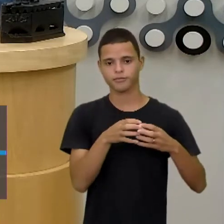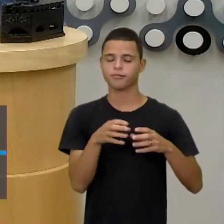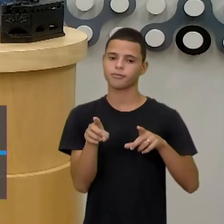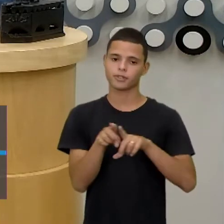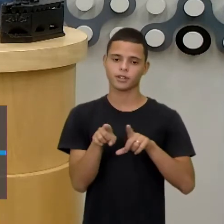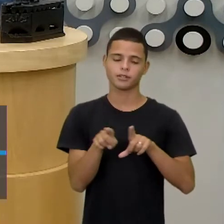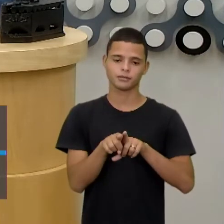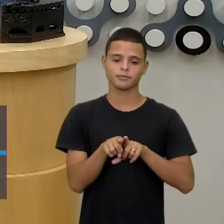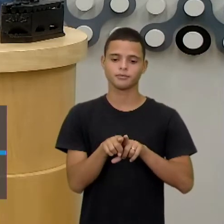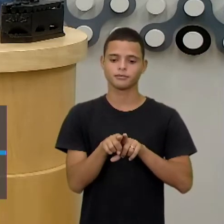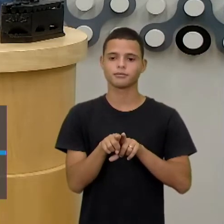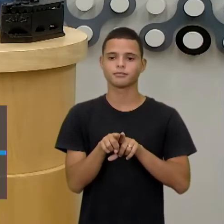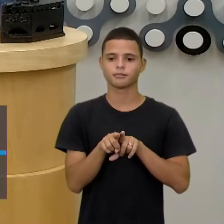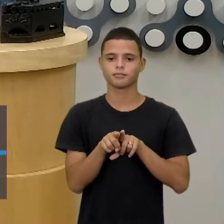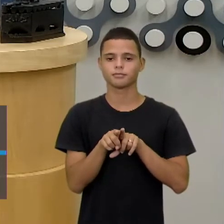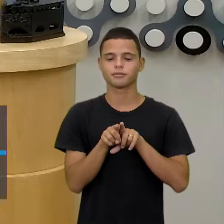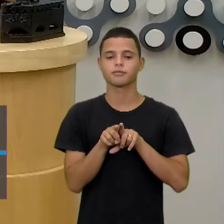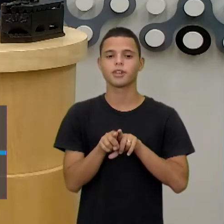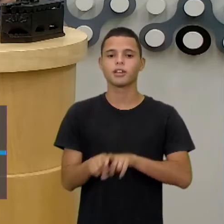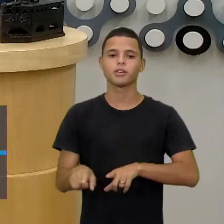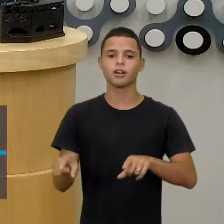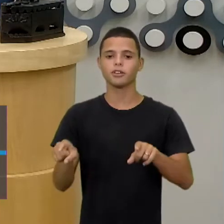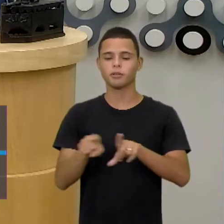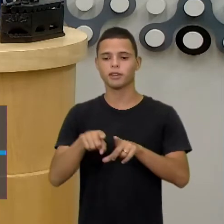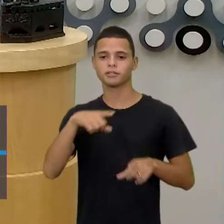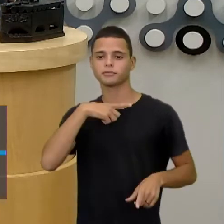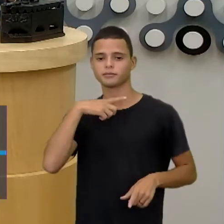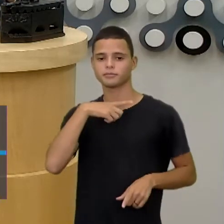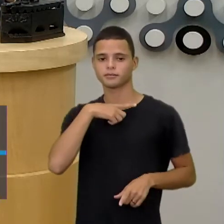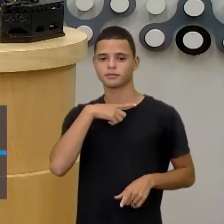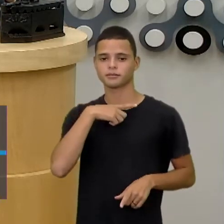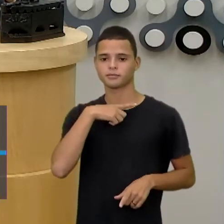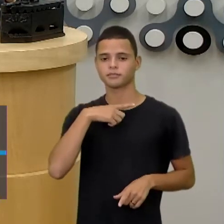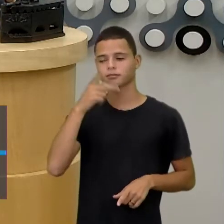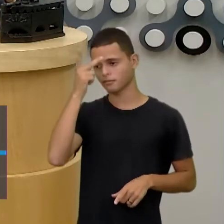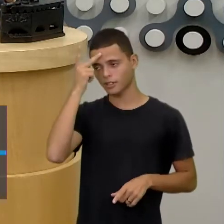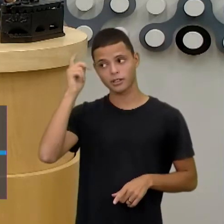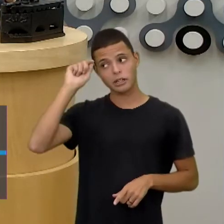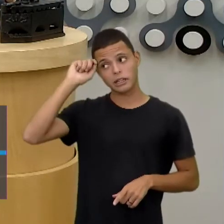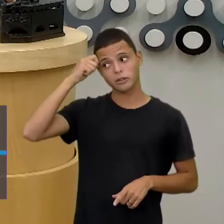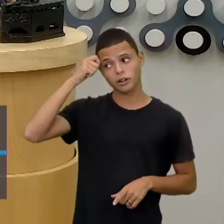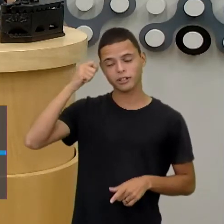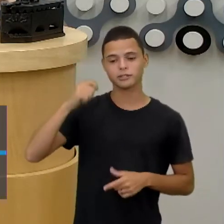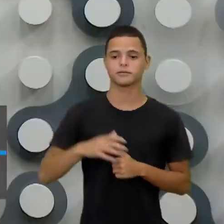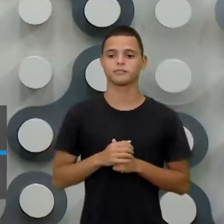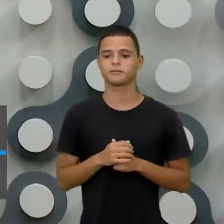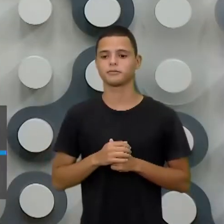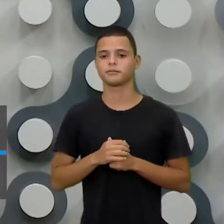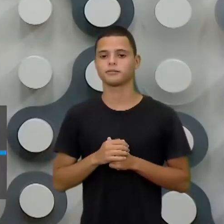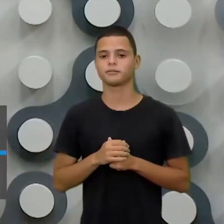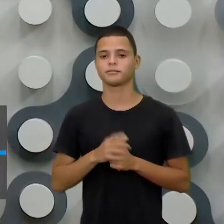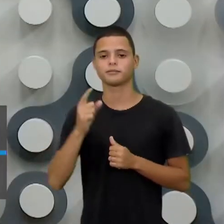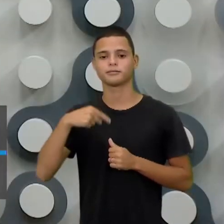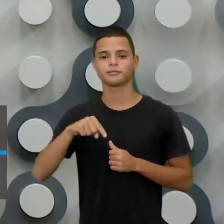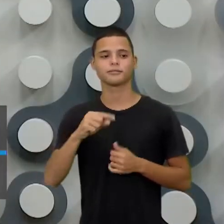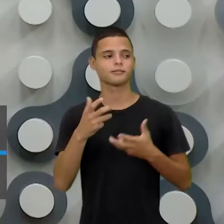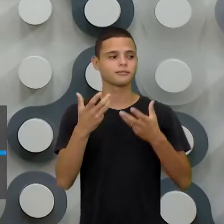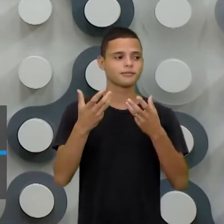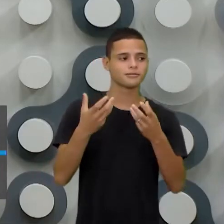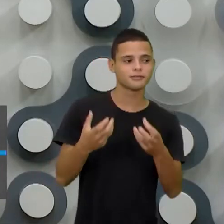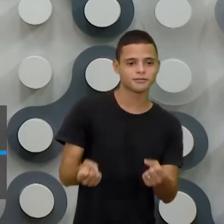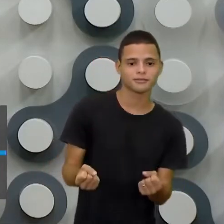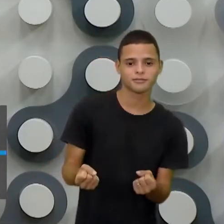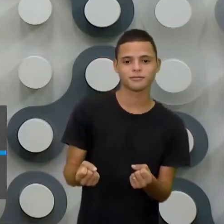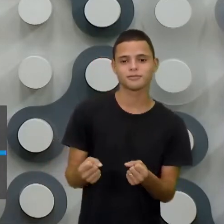que eu já vi pessoas assim, negras falando, dentro do meu grupo, a gente aceita. Certo. Eu